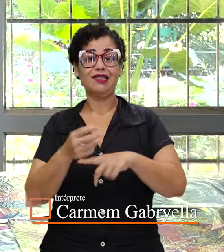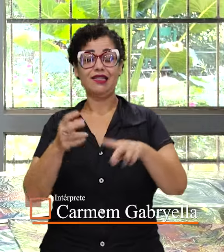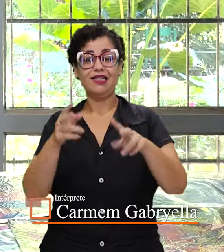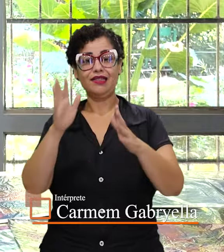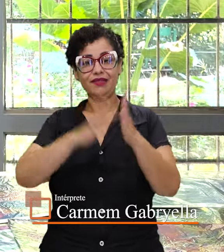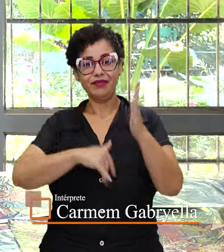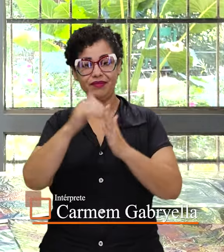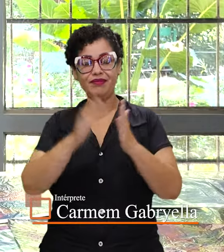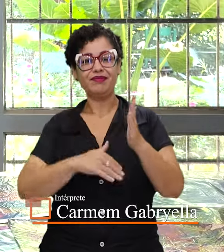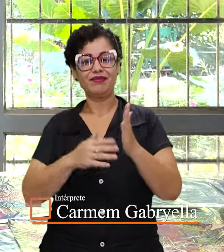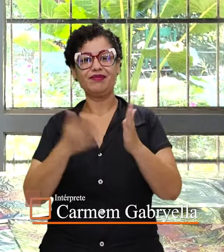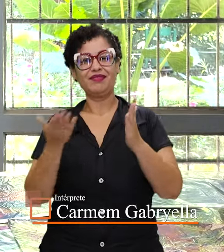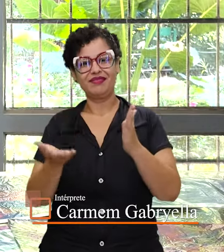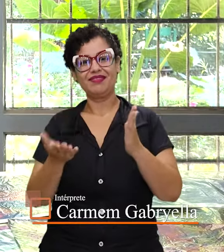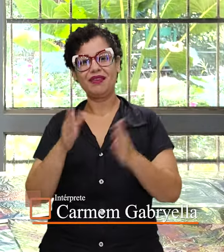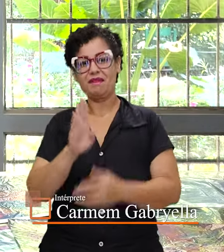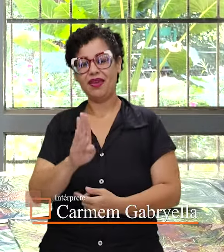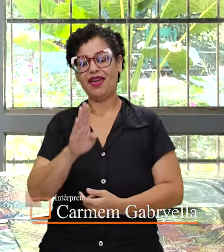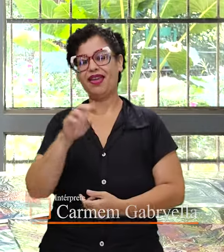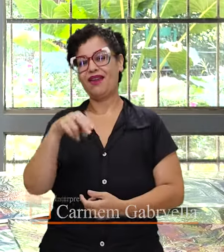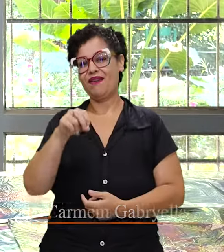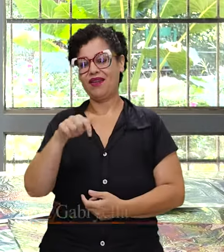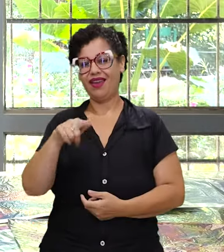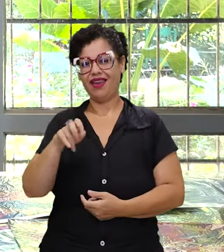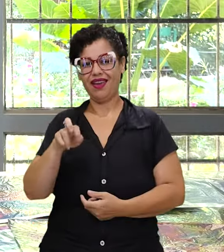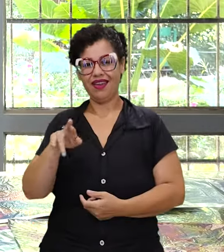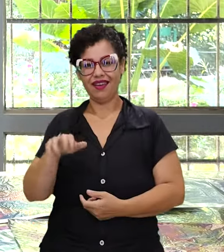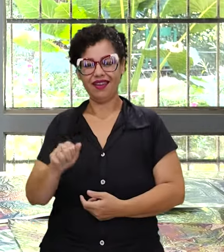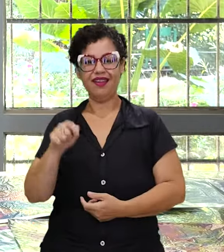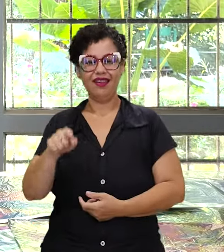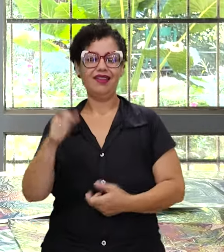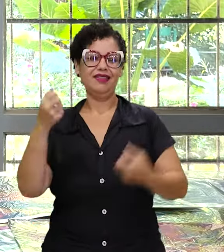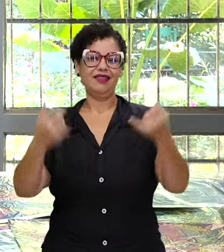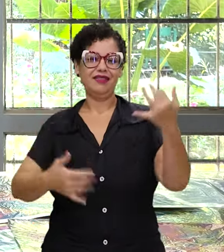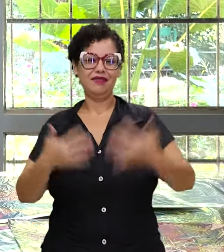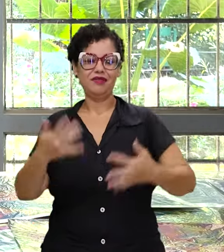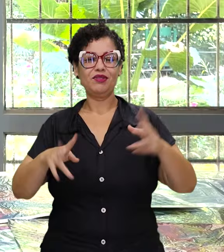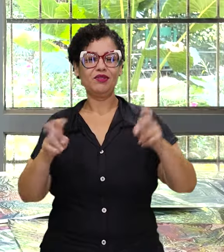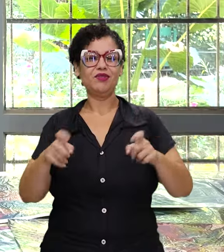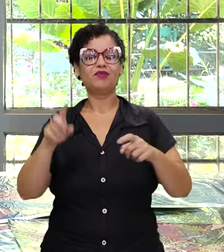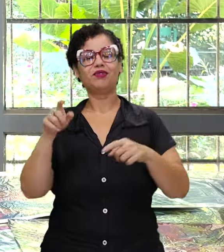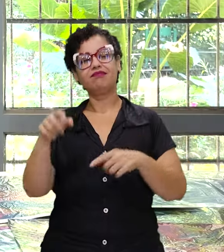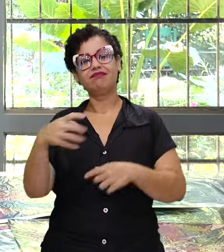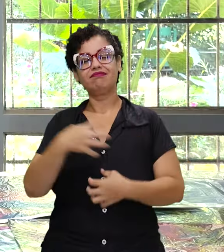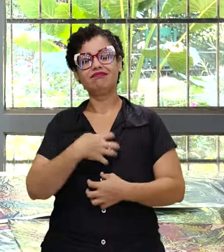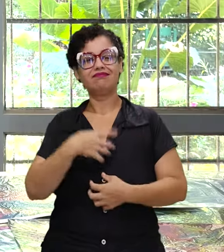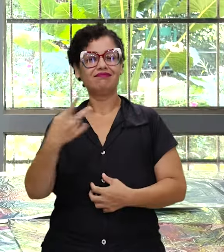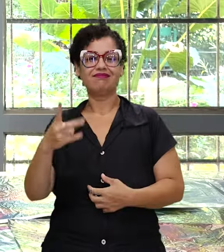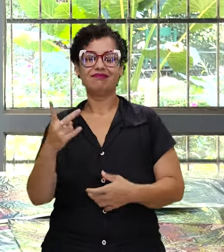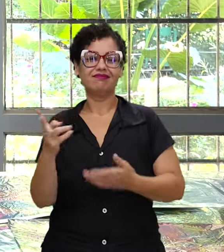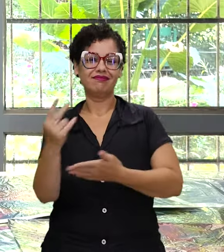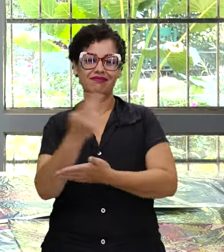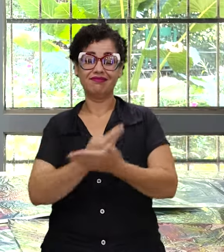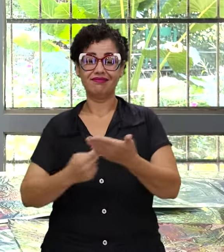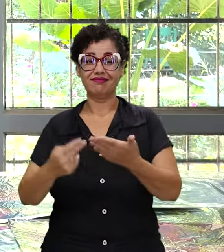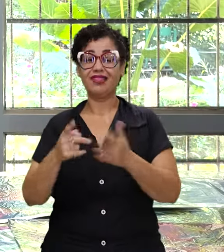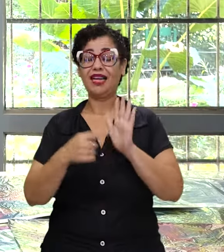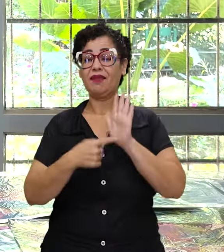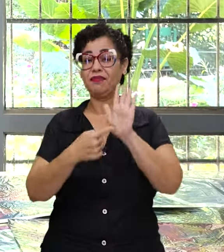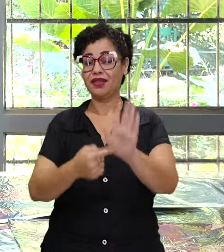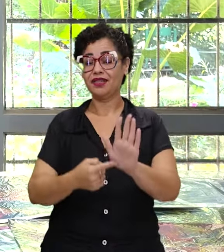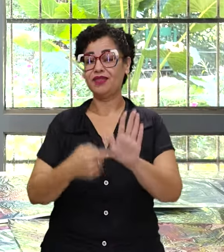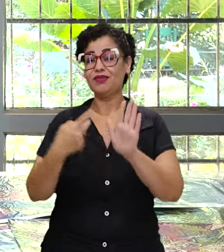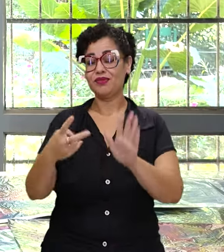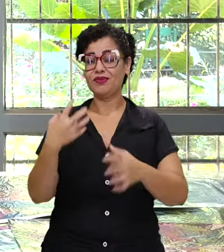visual José Carlos, o B. Nogueira. B. Nogueira vai falar do seu percurso artístico e apresentar na